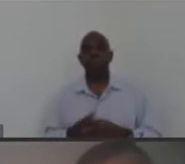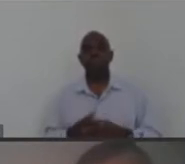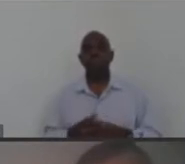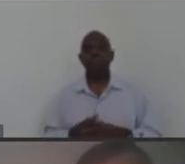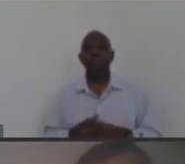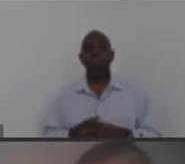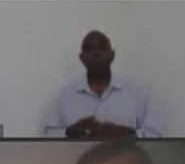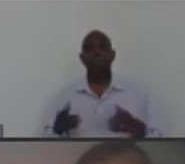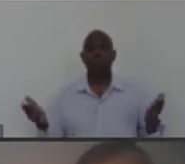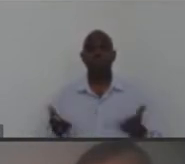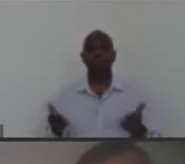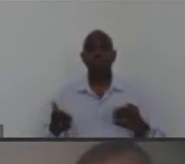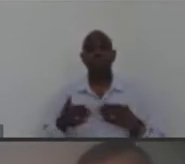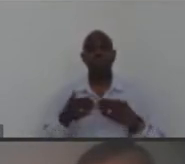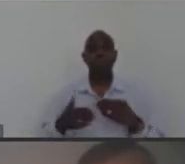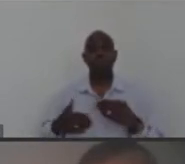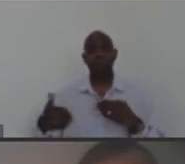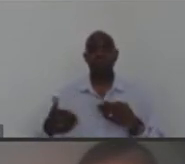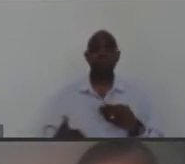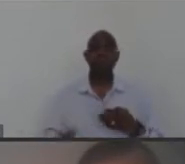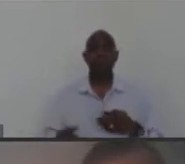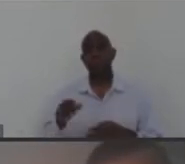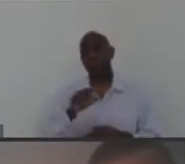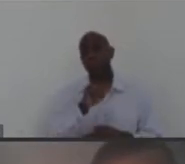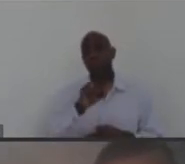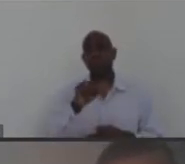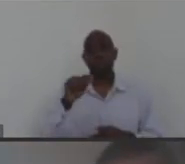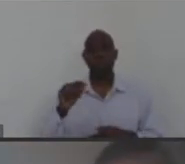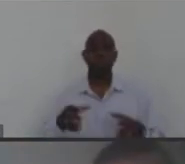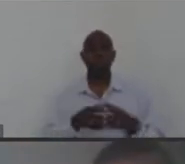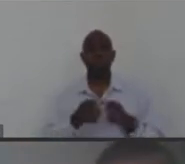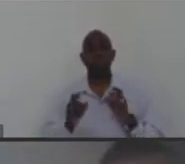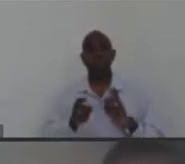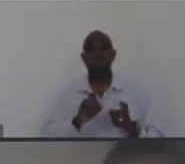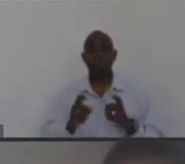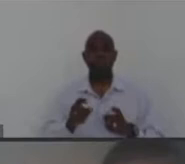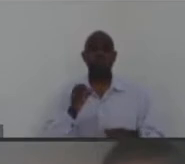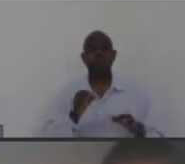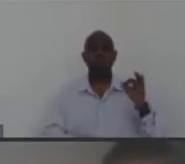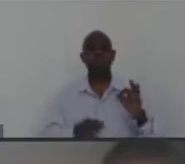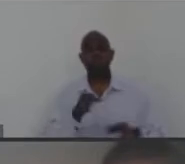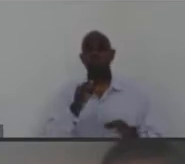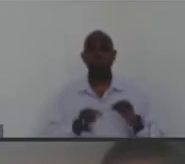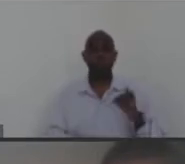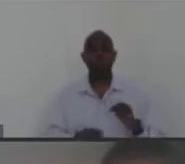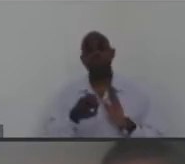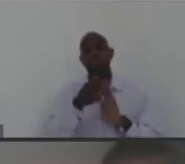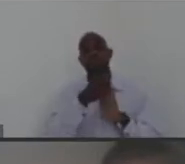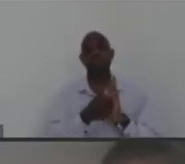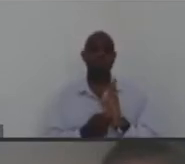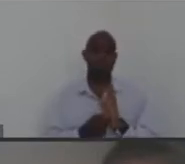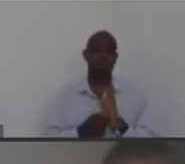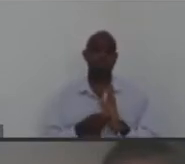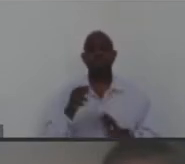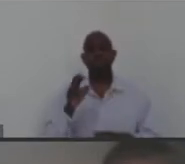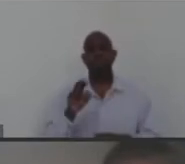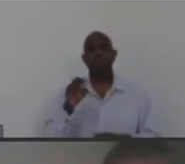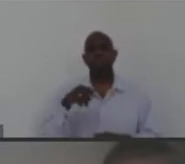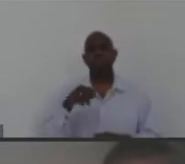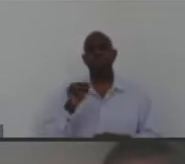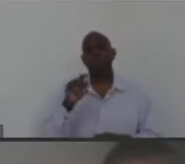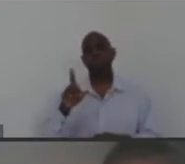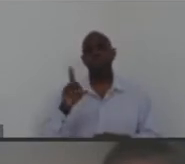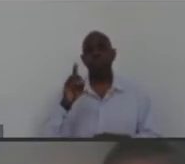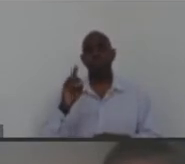momento, passaremos a colher os pareceres da comissão. Comissão de Justiça e Redação. Vereador Ronaldo Mendes, o parecer